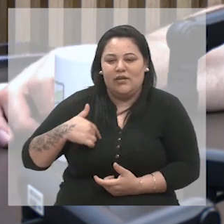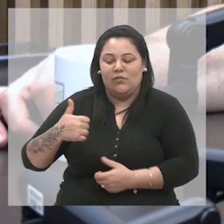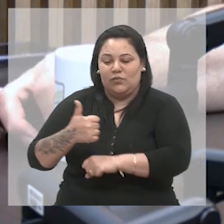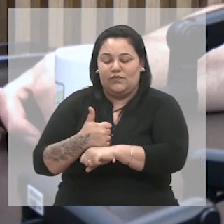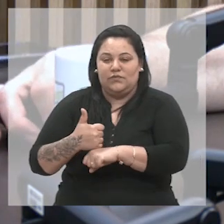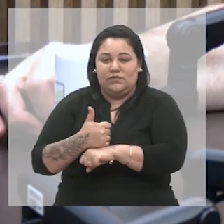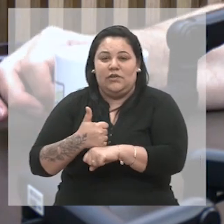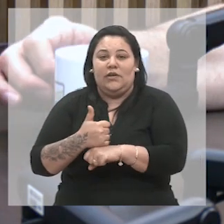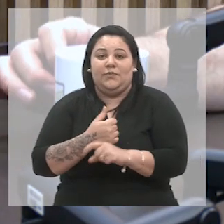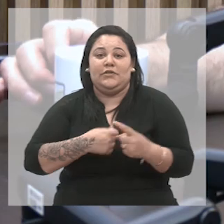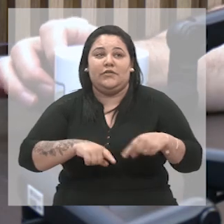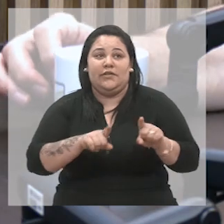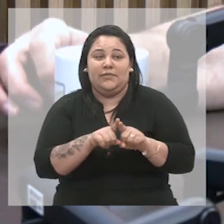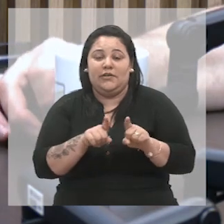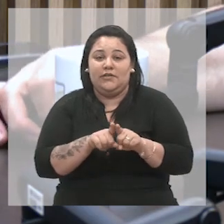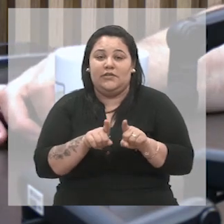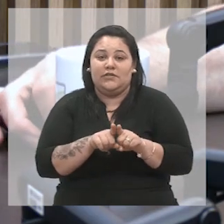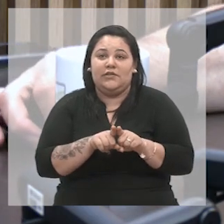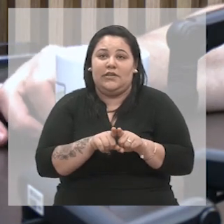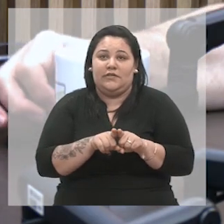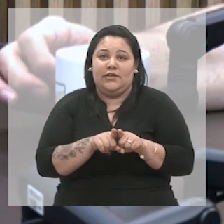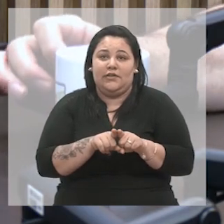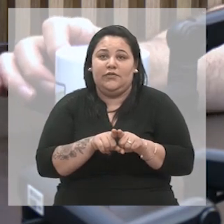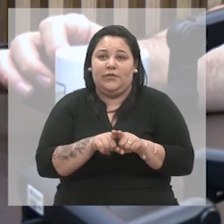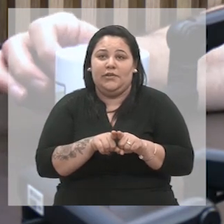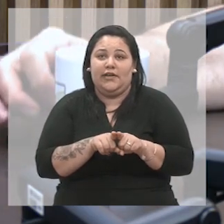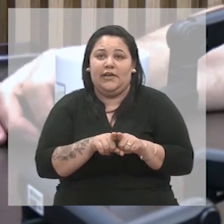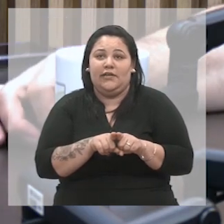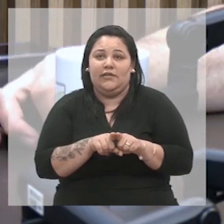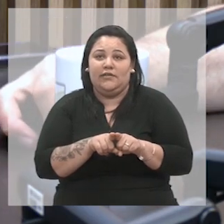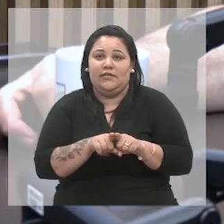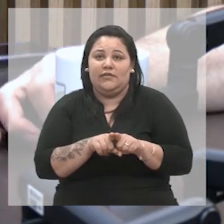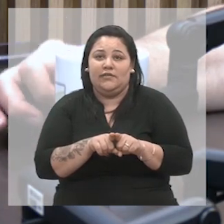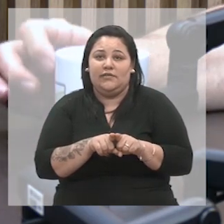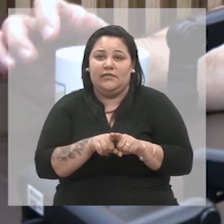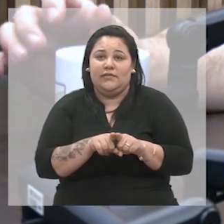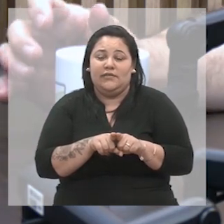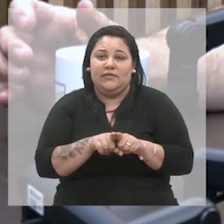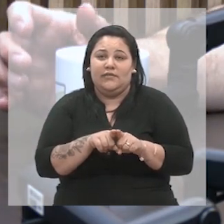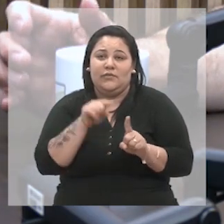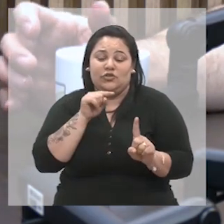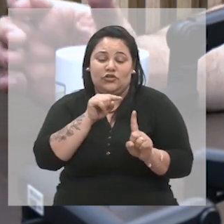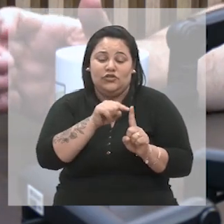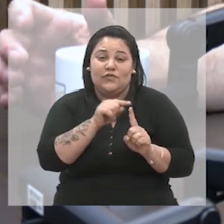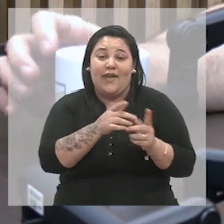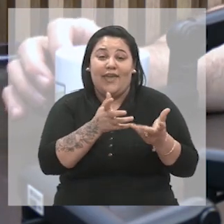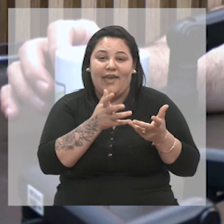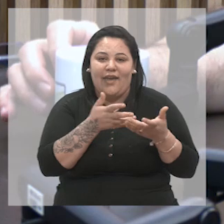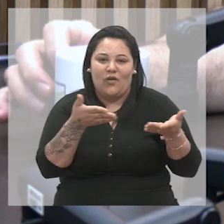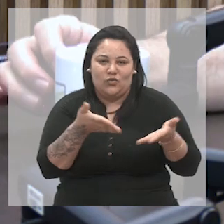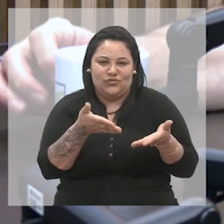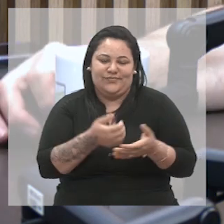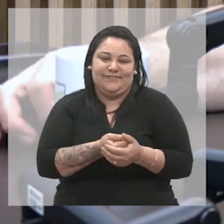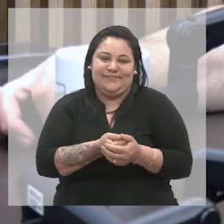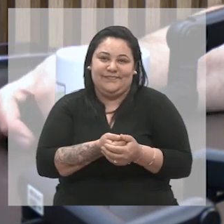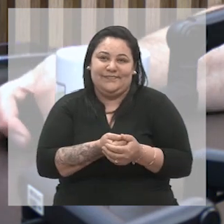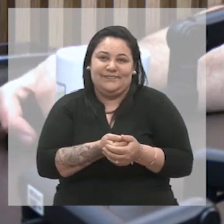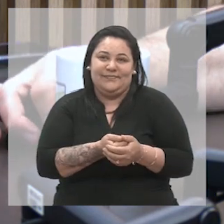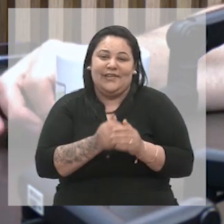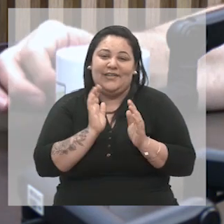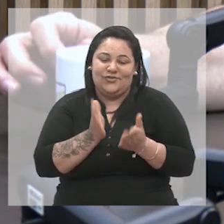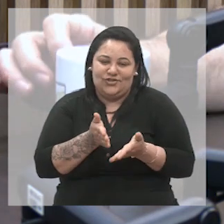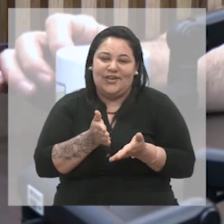a profissão, eu conquistei, né? Então eu não tenho mais, assim, mas objetivos, o que tu quer hoje, né?